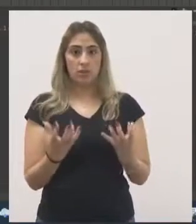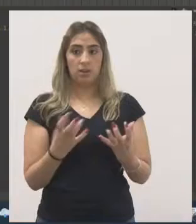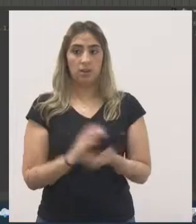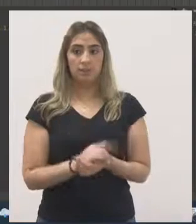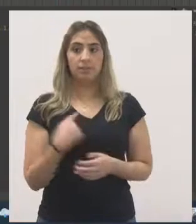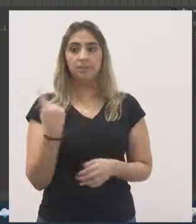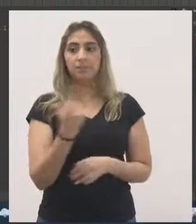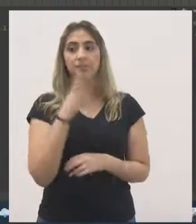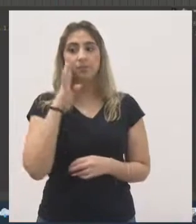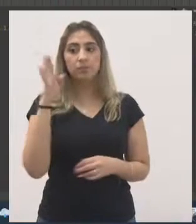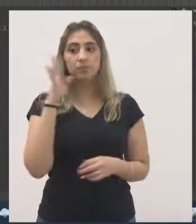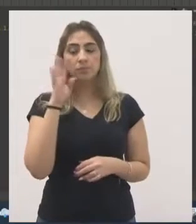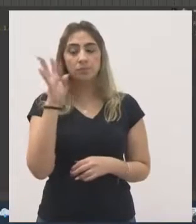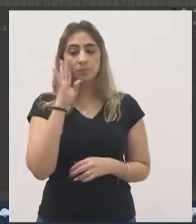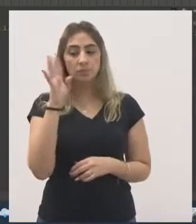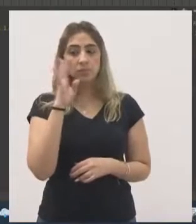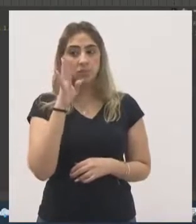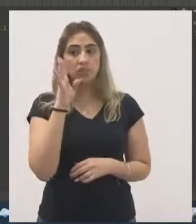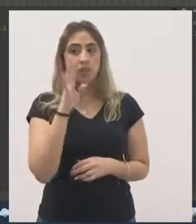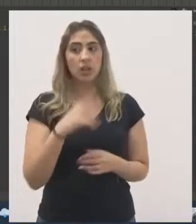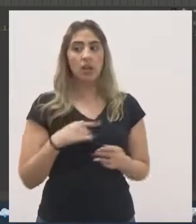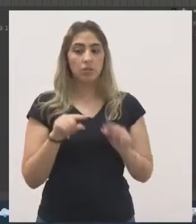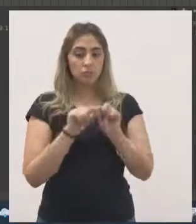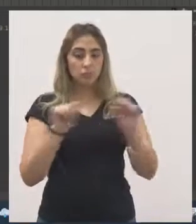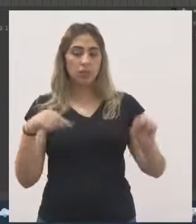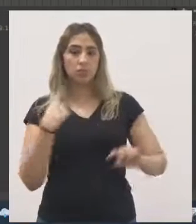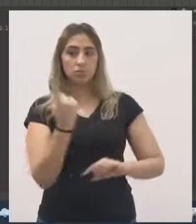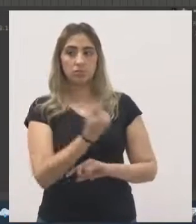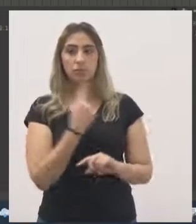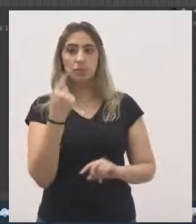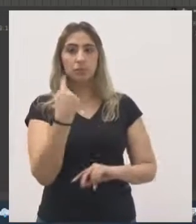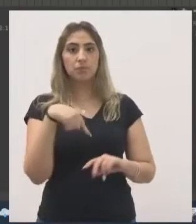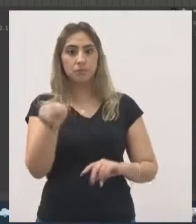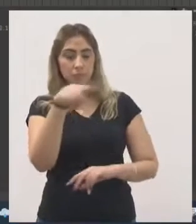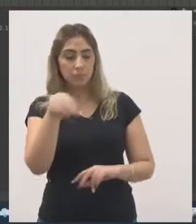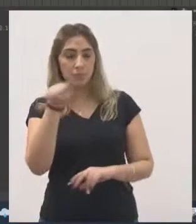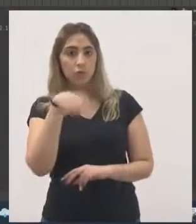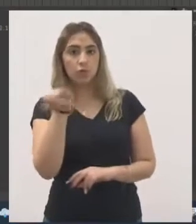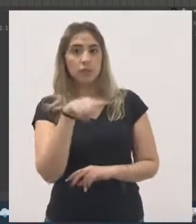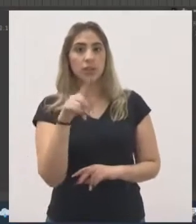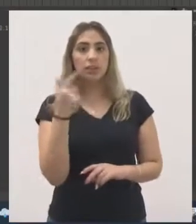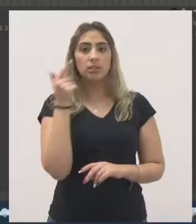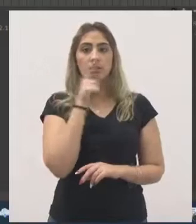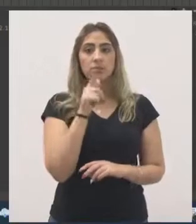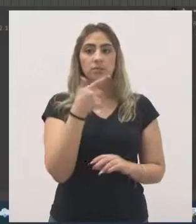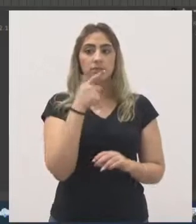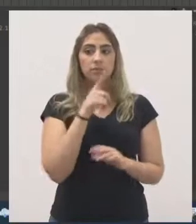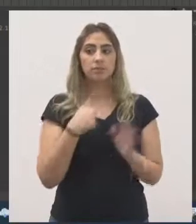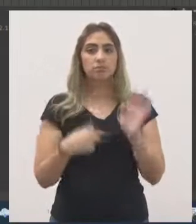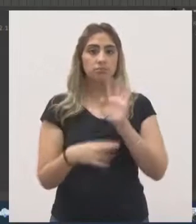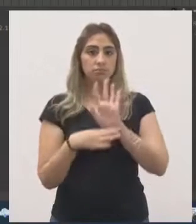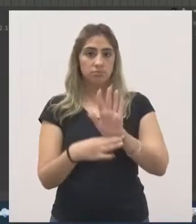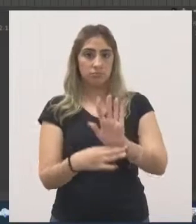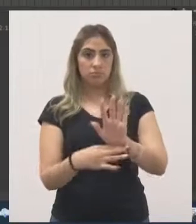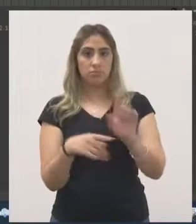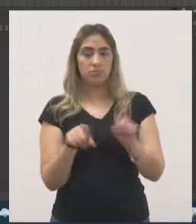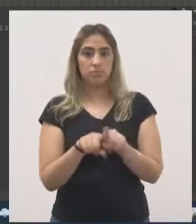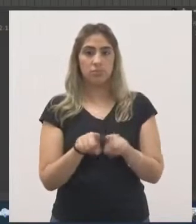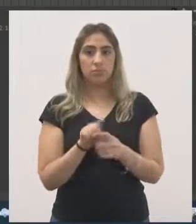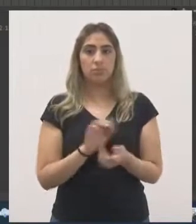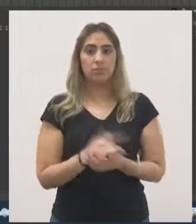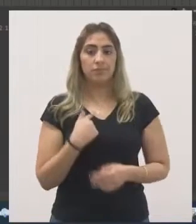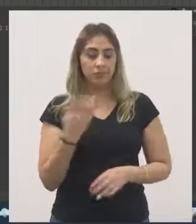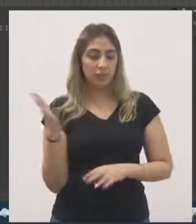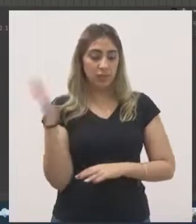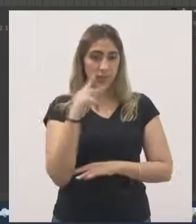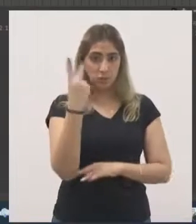vamos deixar um espaço aqui e vamos imaginar que nesse espaço aqui você vai inserir a sua vinheta. Você vai trazer a